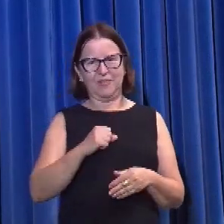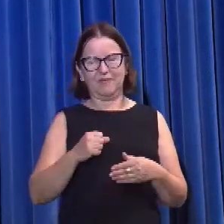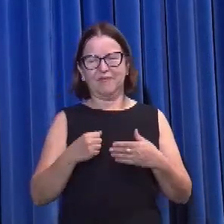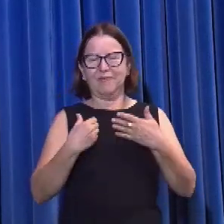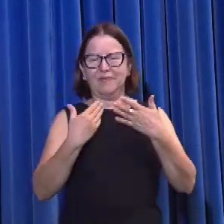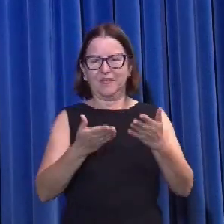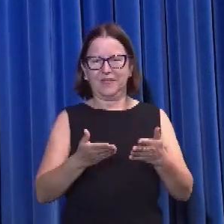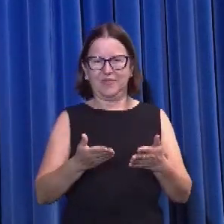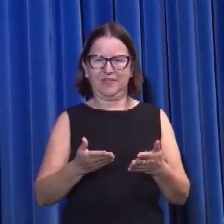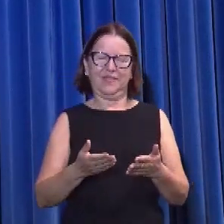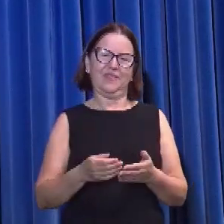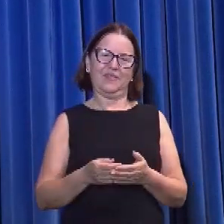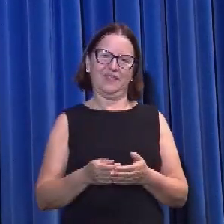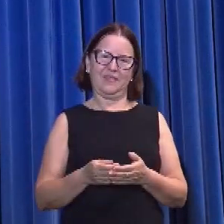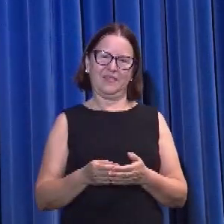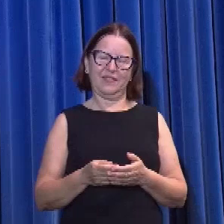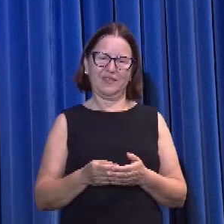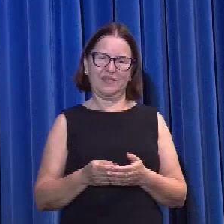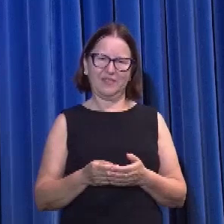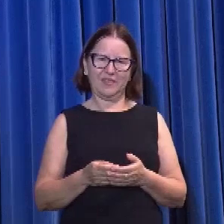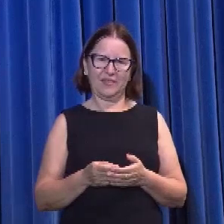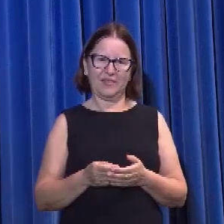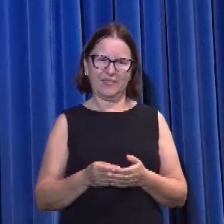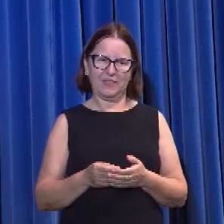tem entrega.